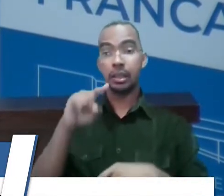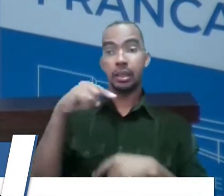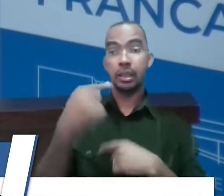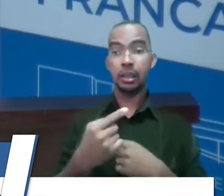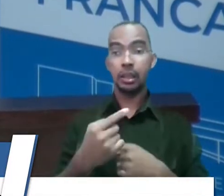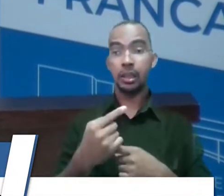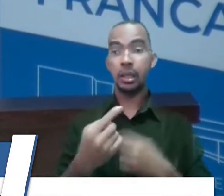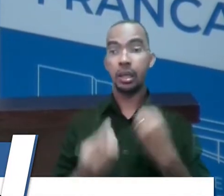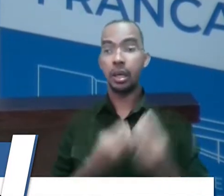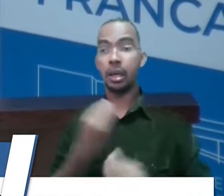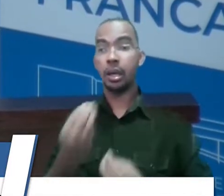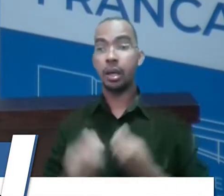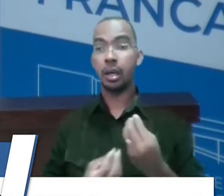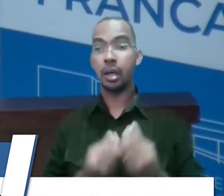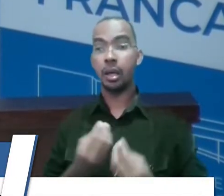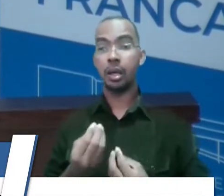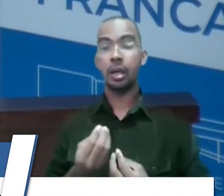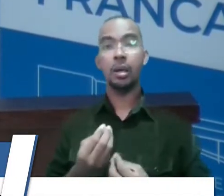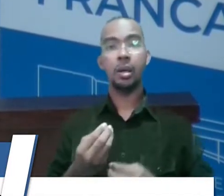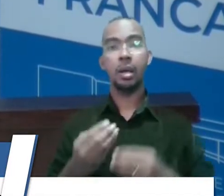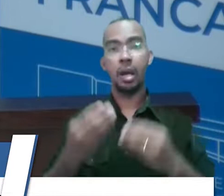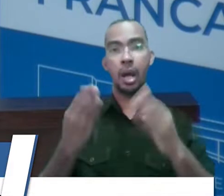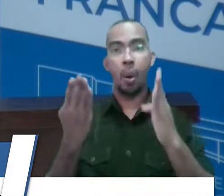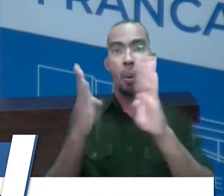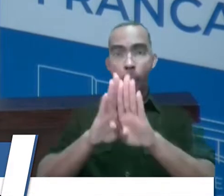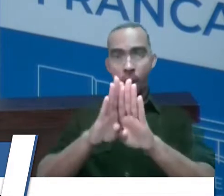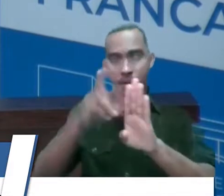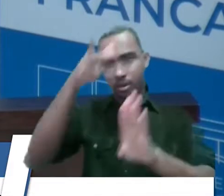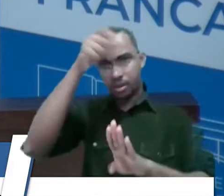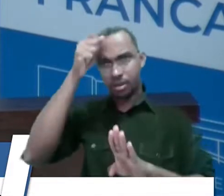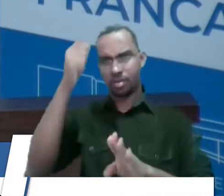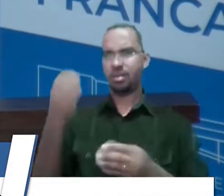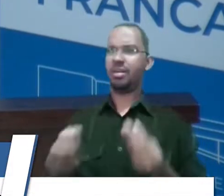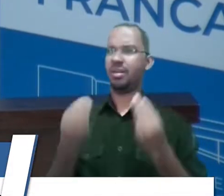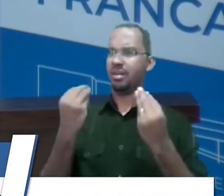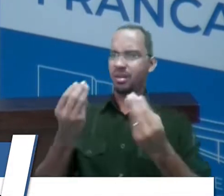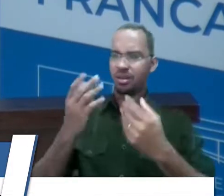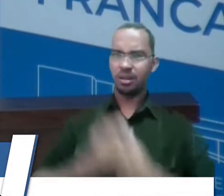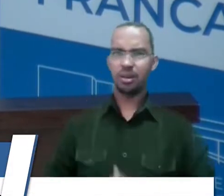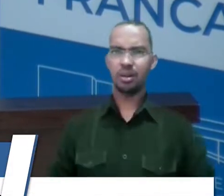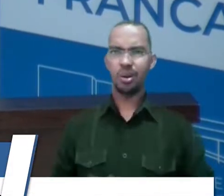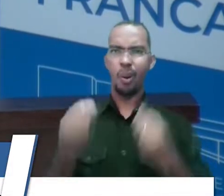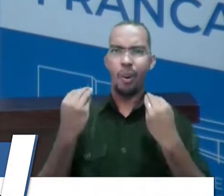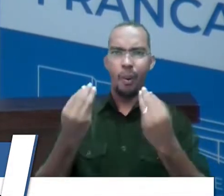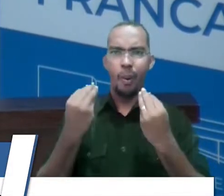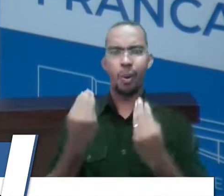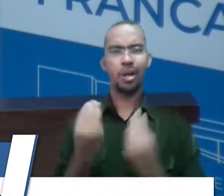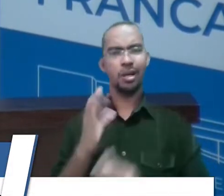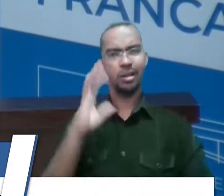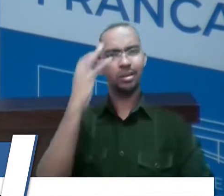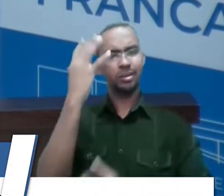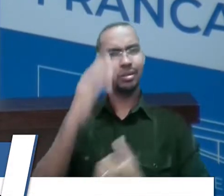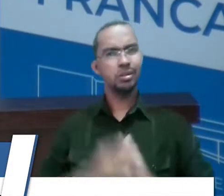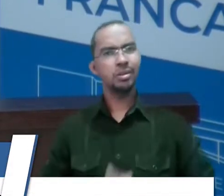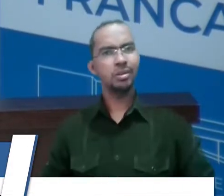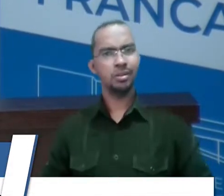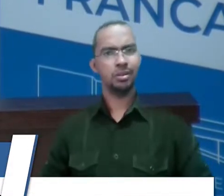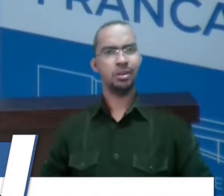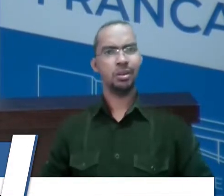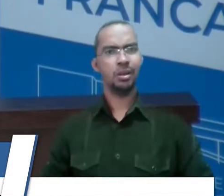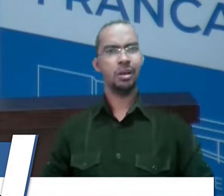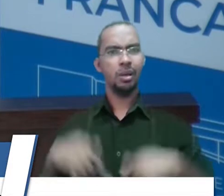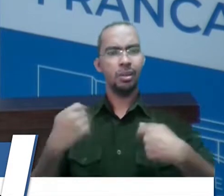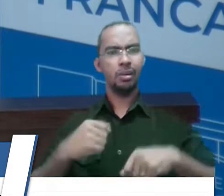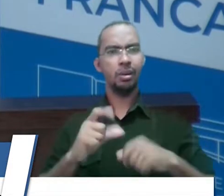na porta da prefeitura e é autuado. Gente, como assim? O que está acontecendo? Eu tive que sair da onde